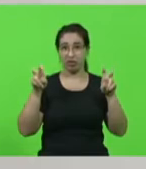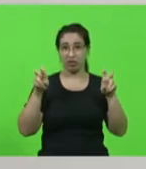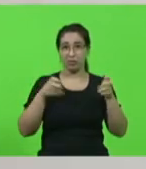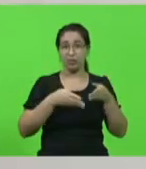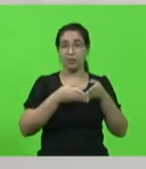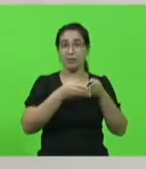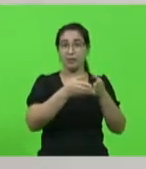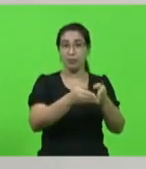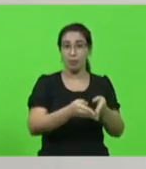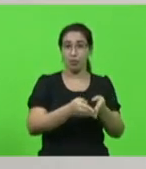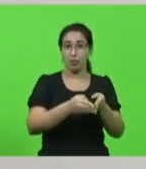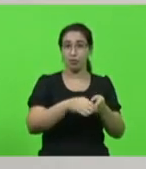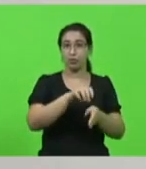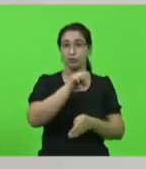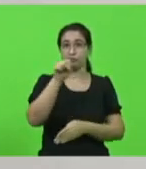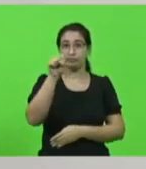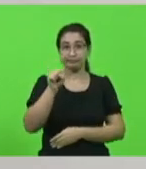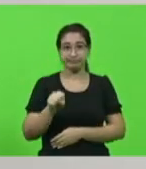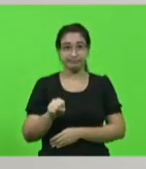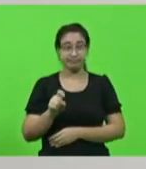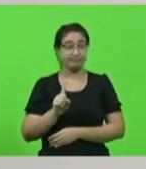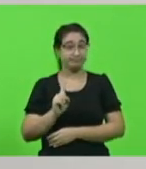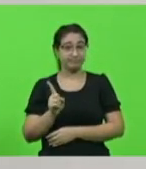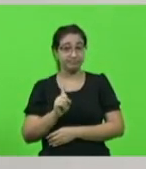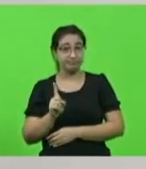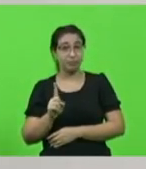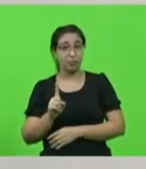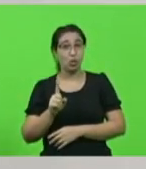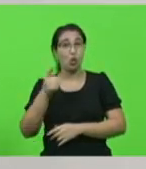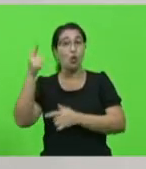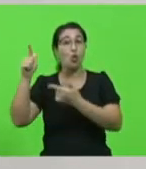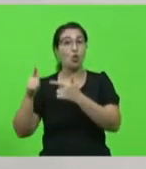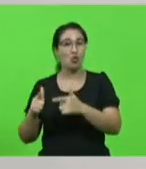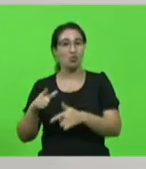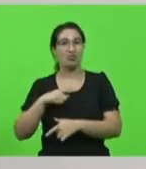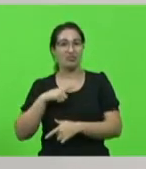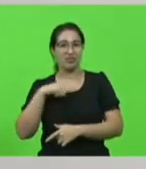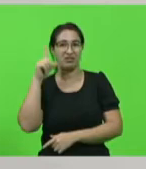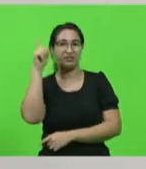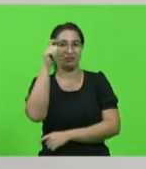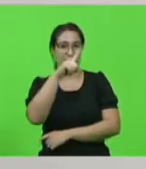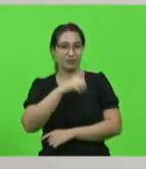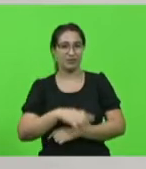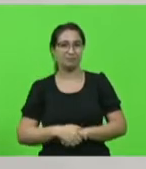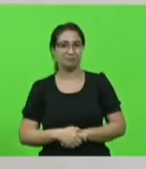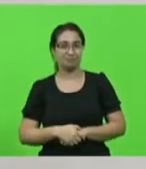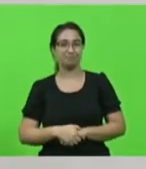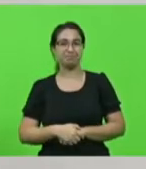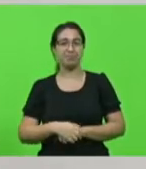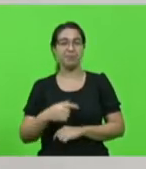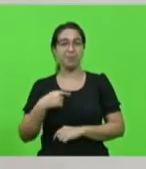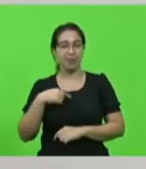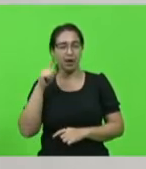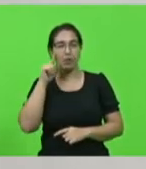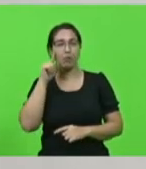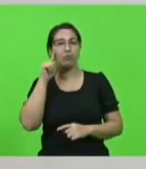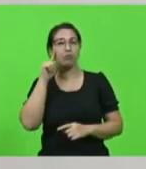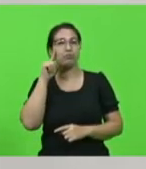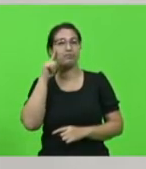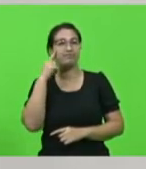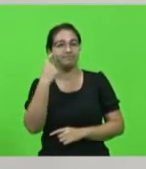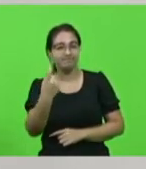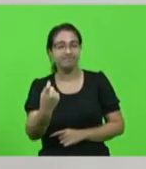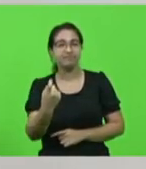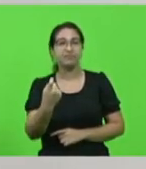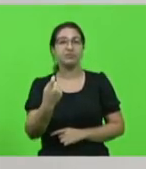Demasc e outros portos também encontram suas dificuldades. Porém, é de real interesse meu que aquilo ali funcione, pois está na